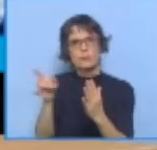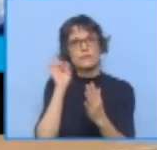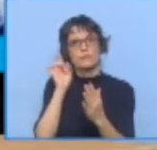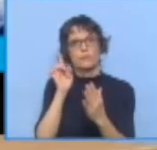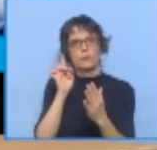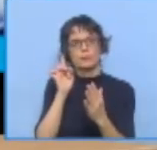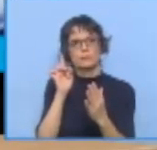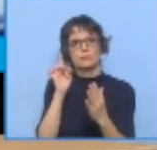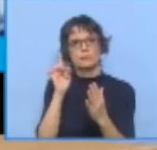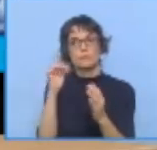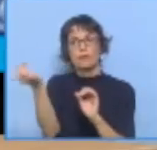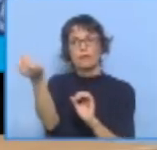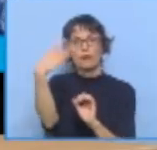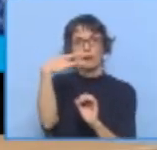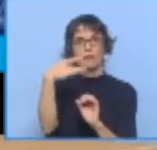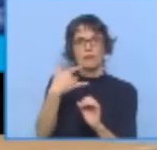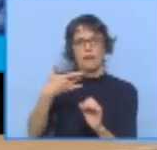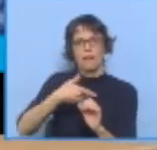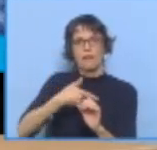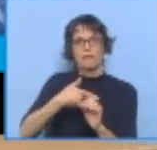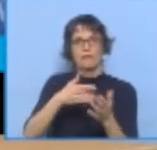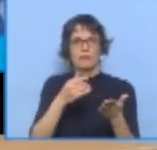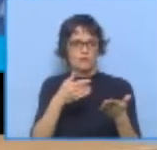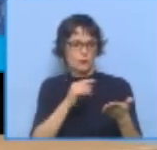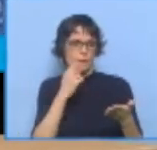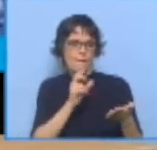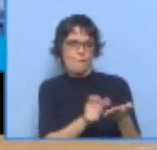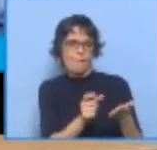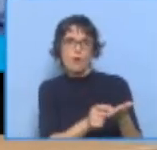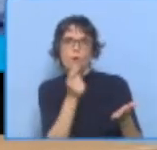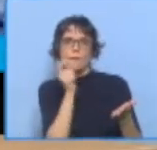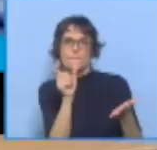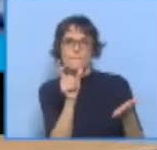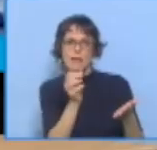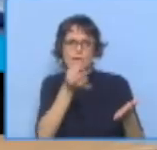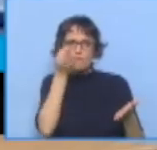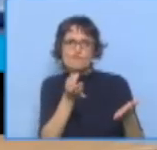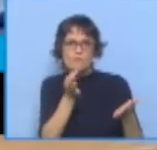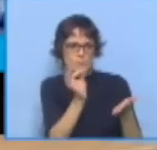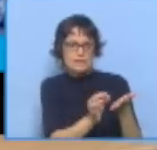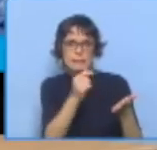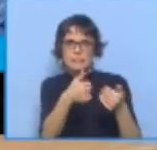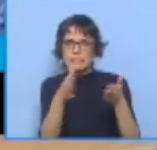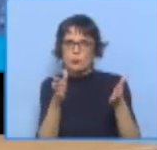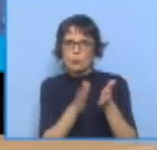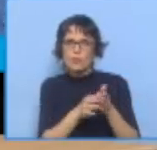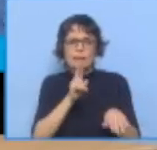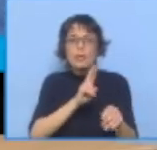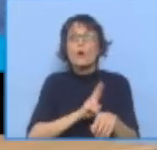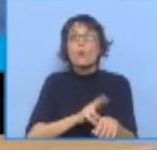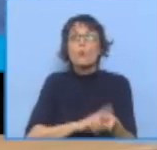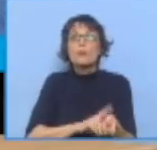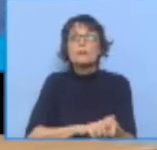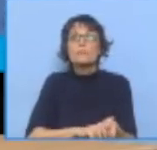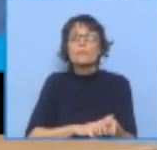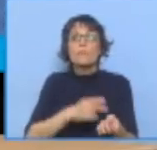pode dar uma ajuda preciosa, nos pode ajudar de facto a encontrar um termo ou então, sobretudo, o ritmo da frase, de modo